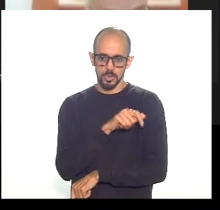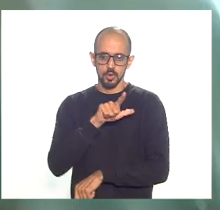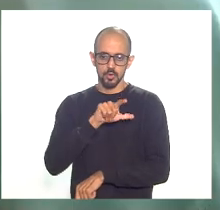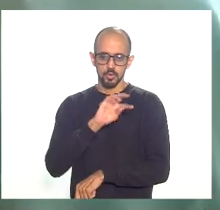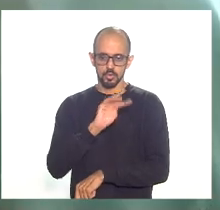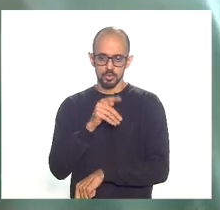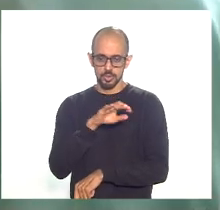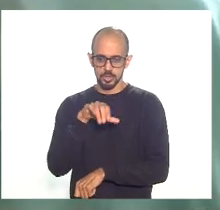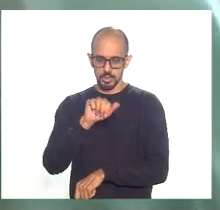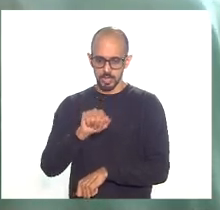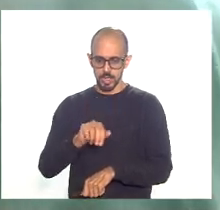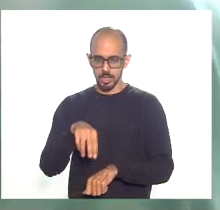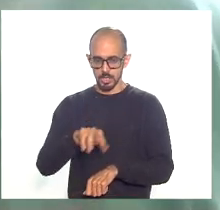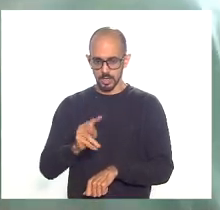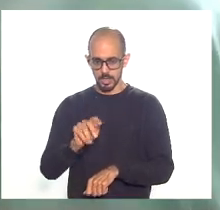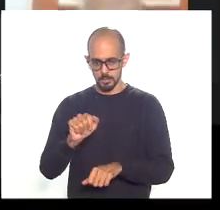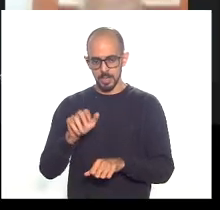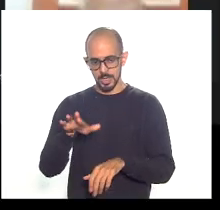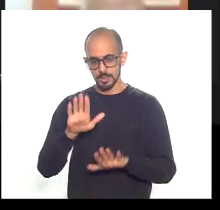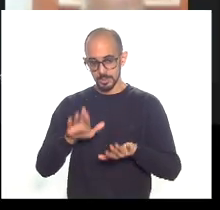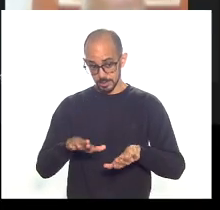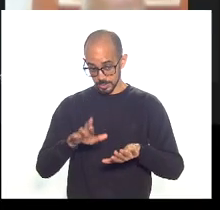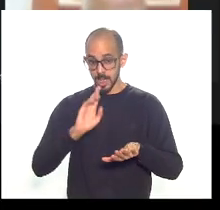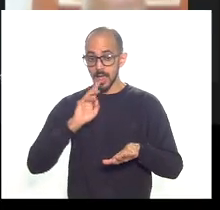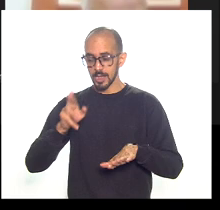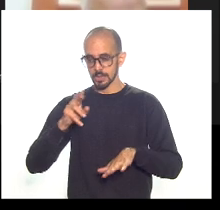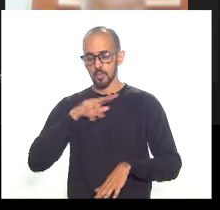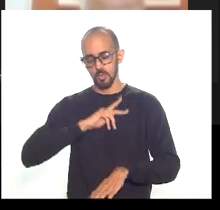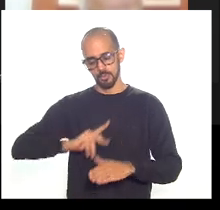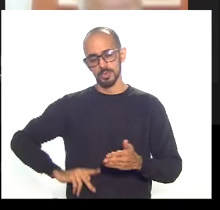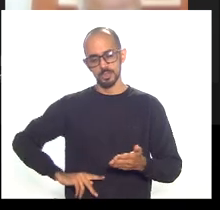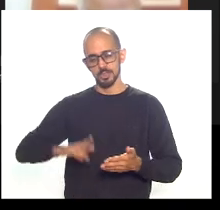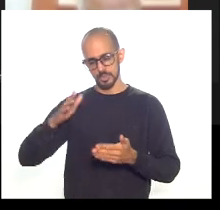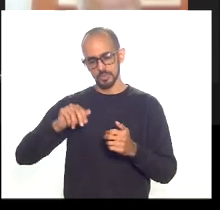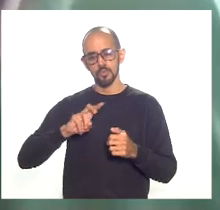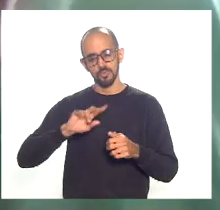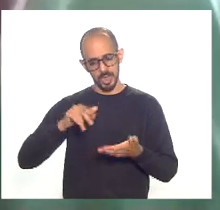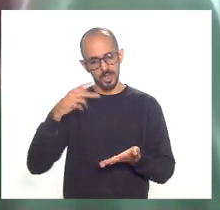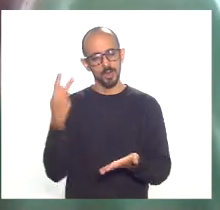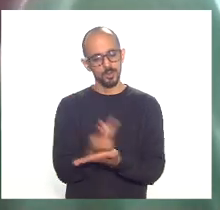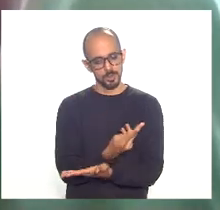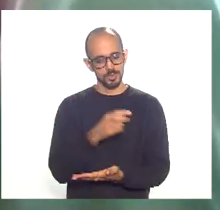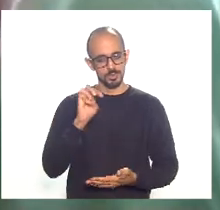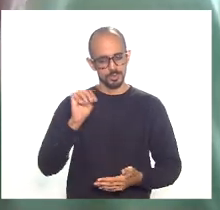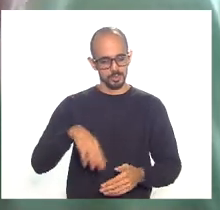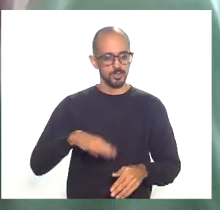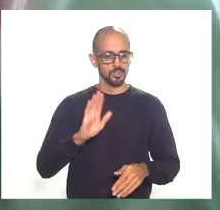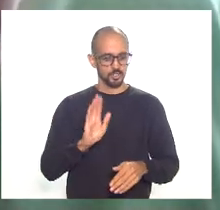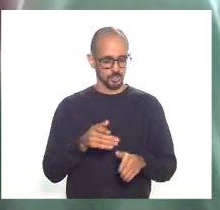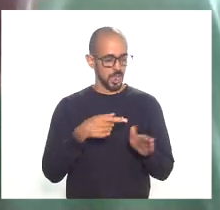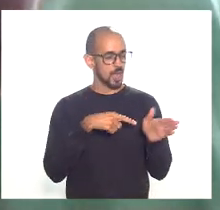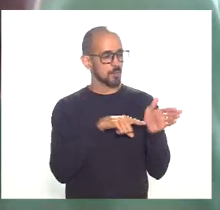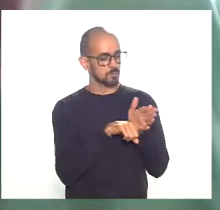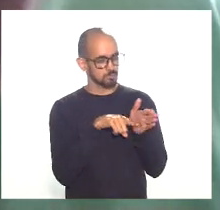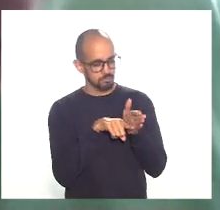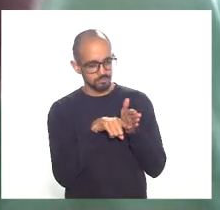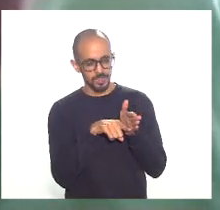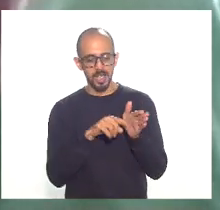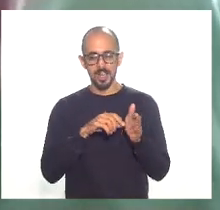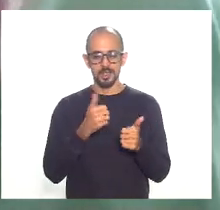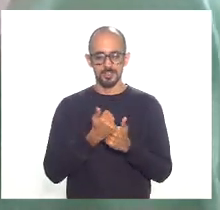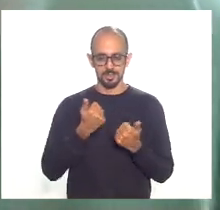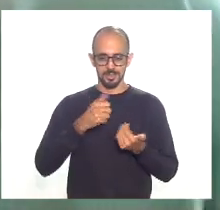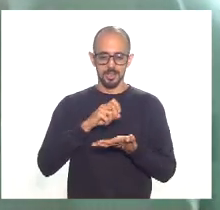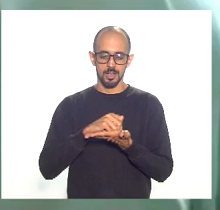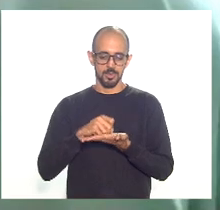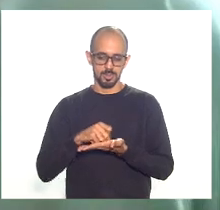presidente Jair Bittencourt. Mas já fiquem espertas que isso acontecerá. Já consultei as coautoras que também são